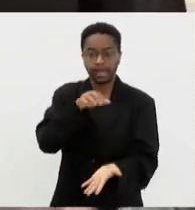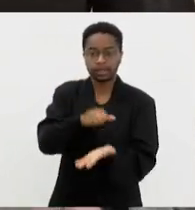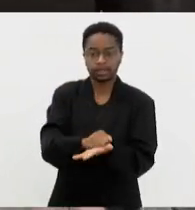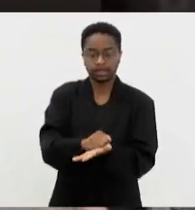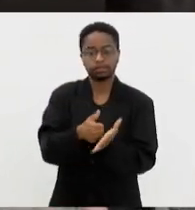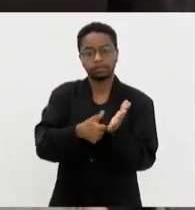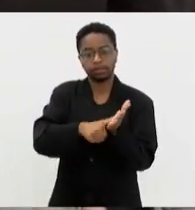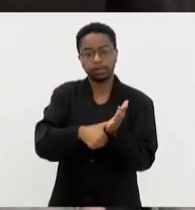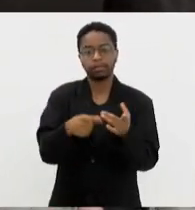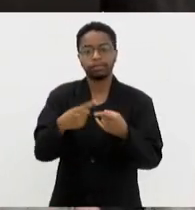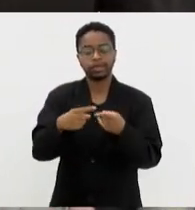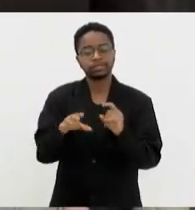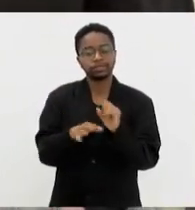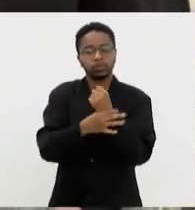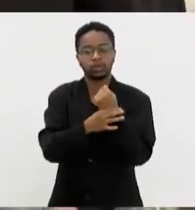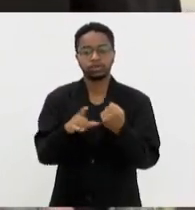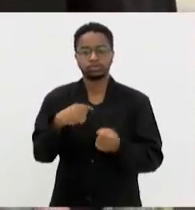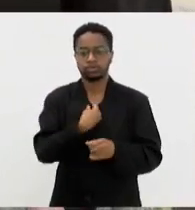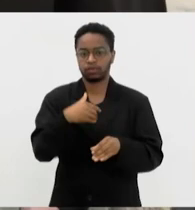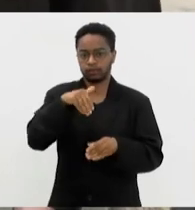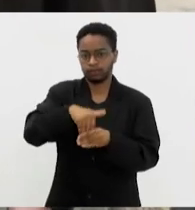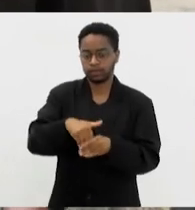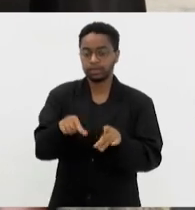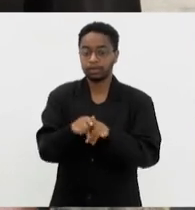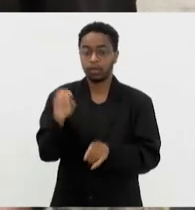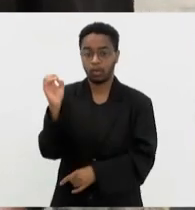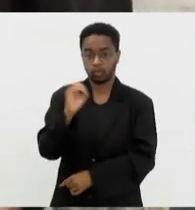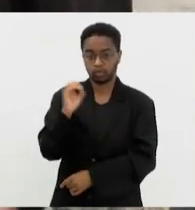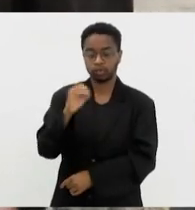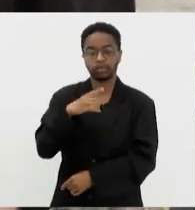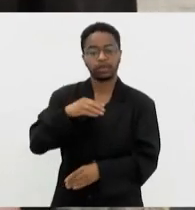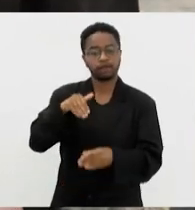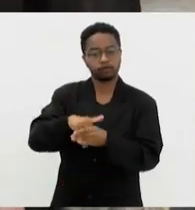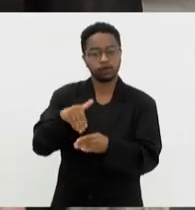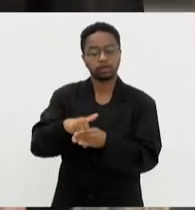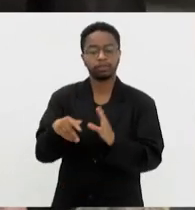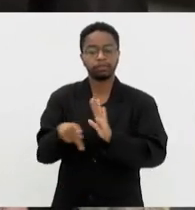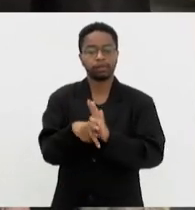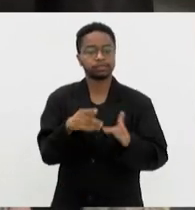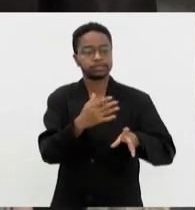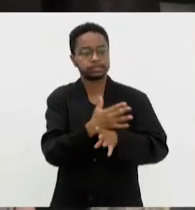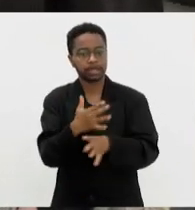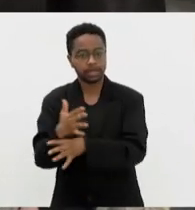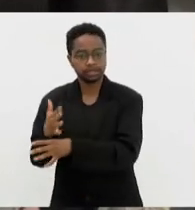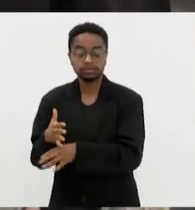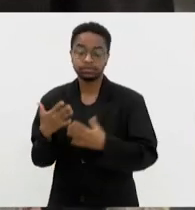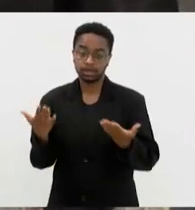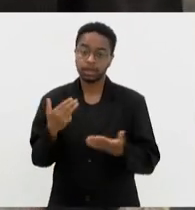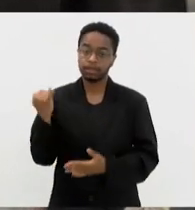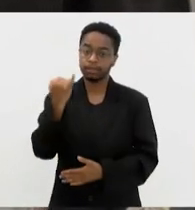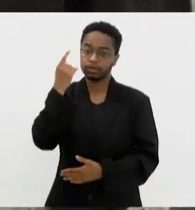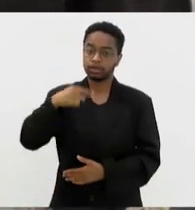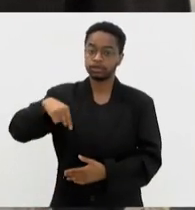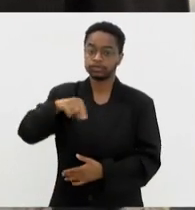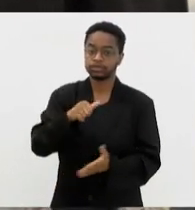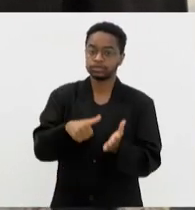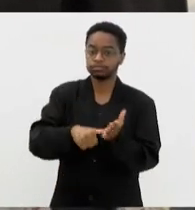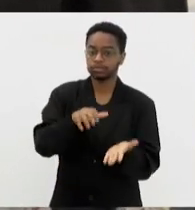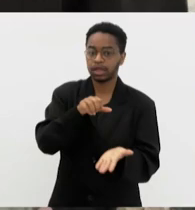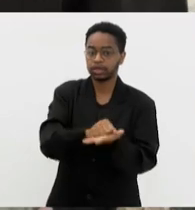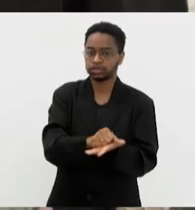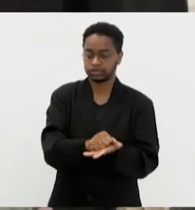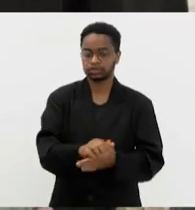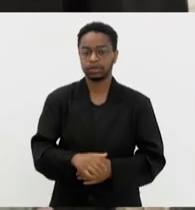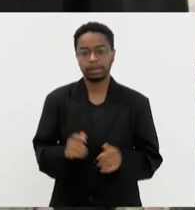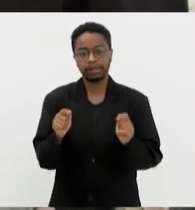para a segurança do nosso pleito eleitoral. Lembrando que em outubro teremos as eleições municipais aí e é importante o eleitor estar cadastrado